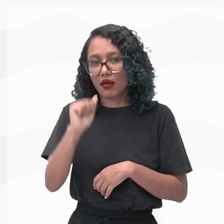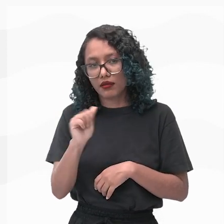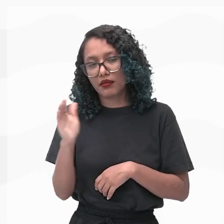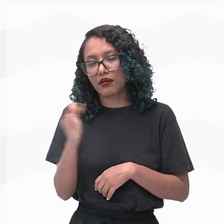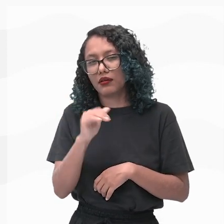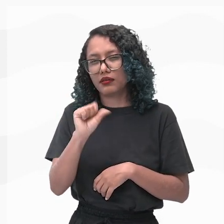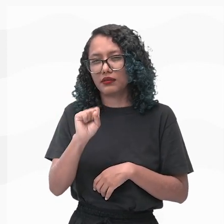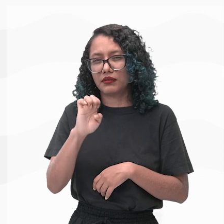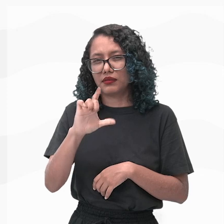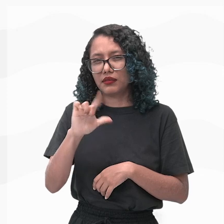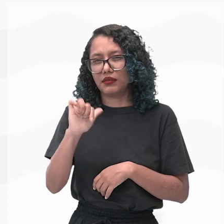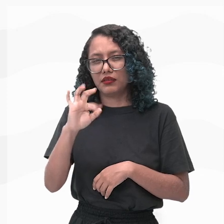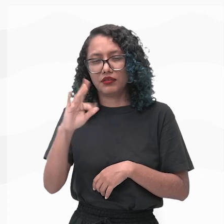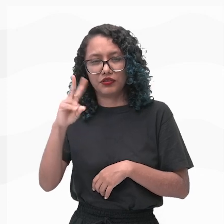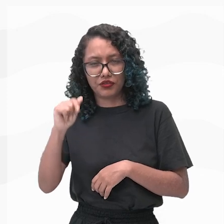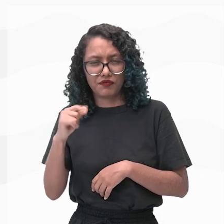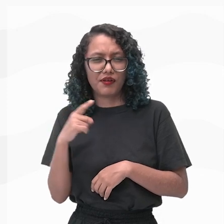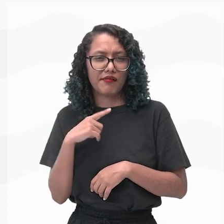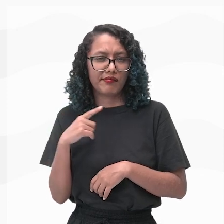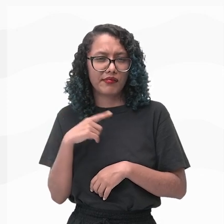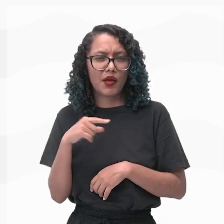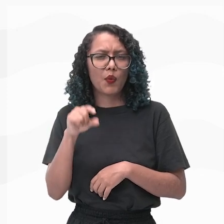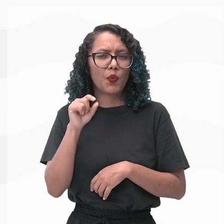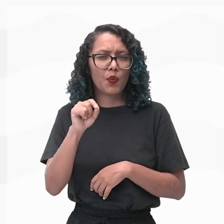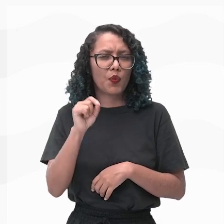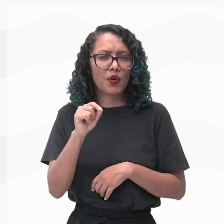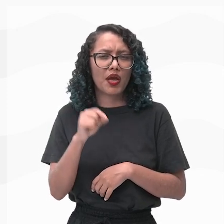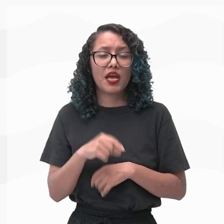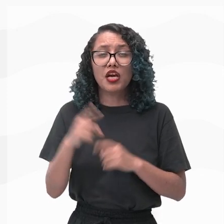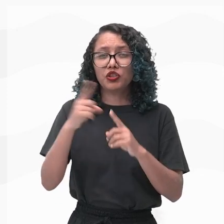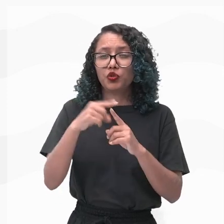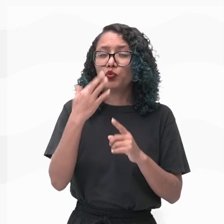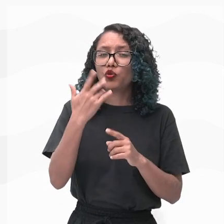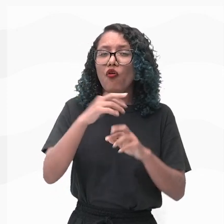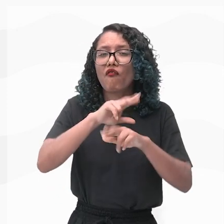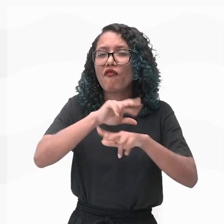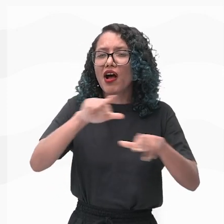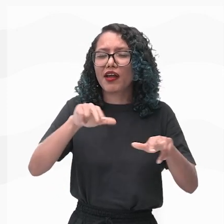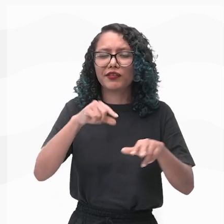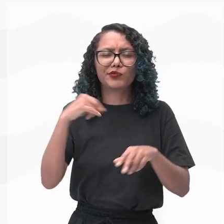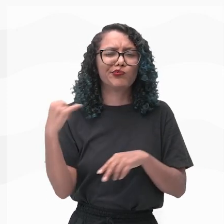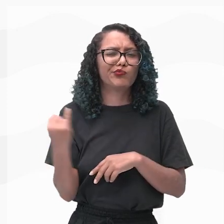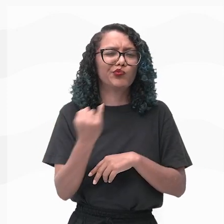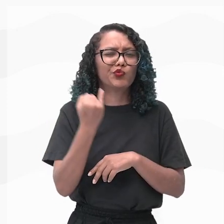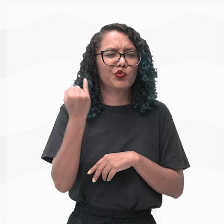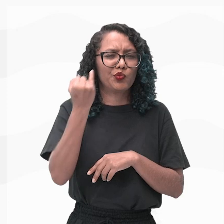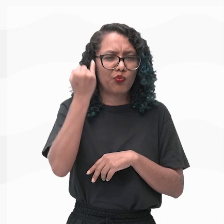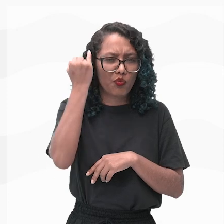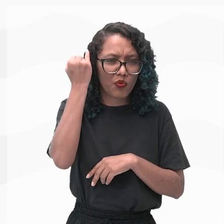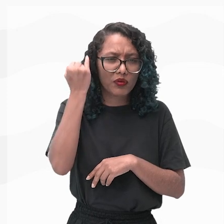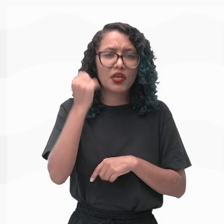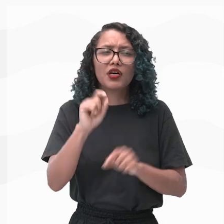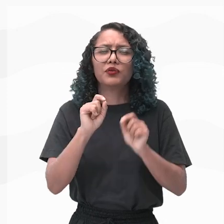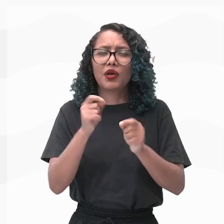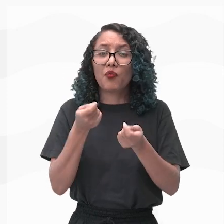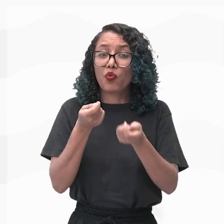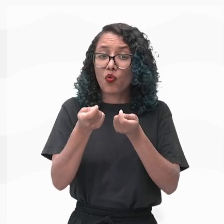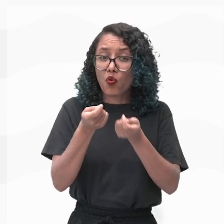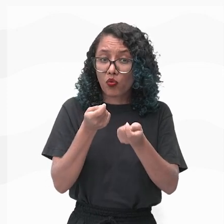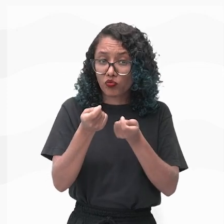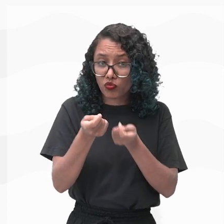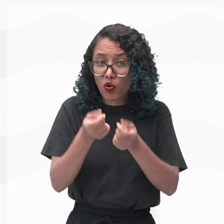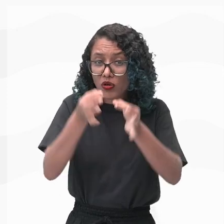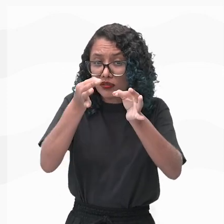um arco-íris de cores vibrantes, é um sistema essencial para a gestão adequada dos